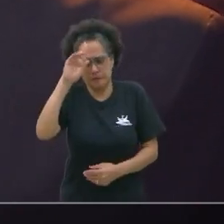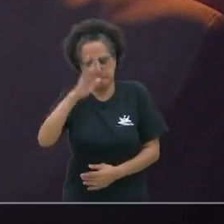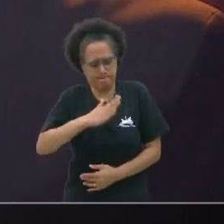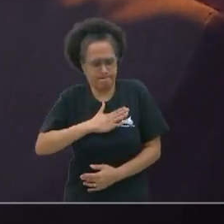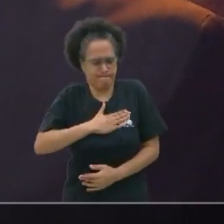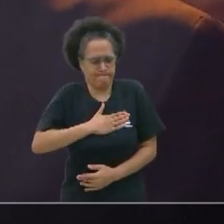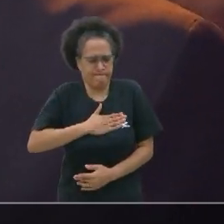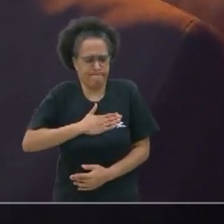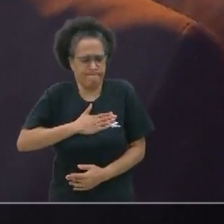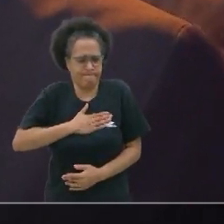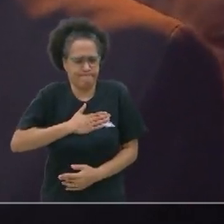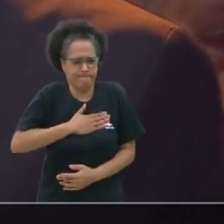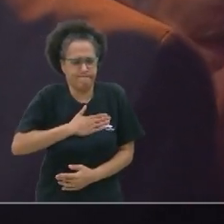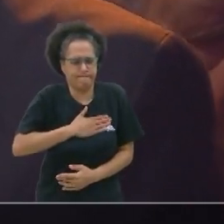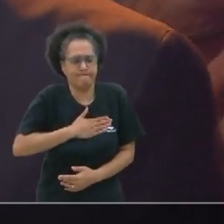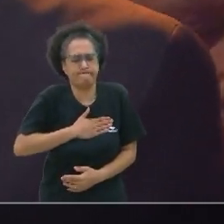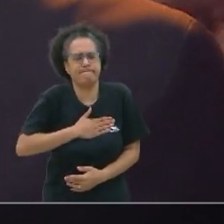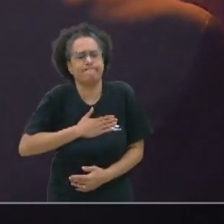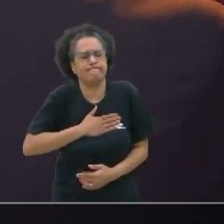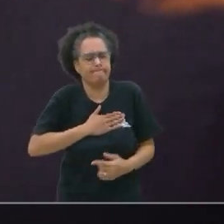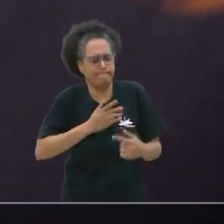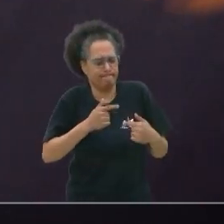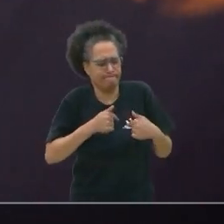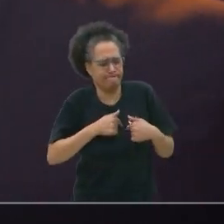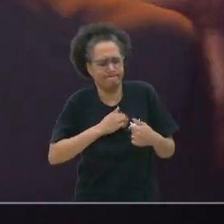Senhor, vem aqui.